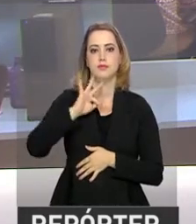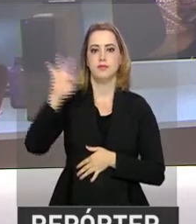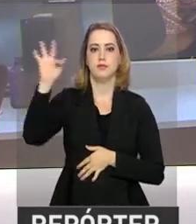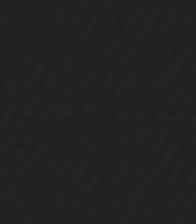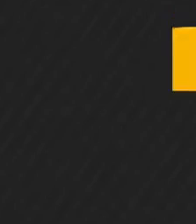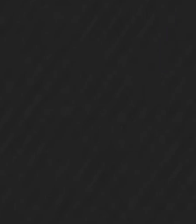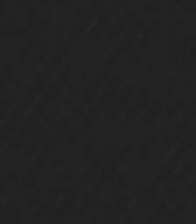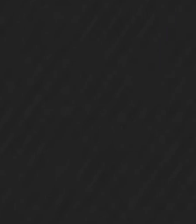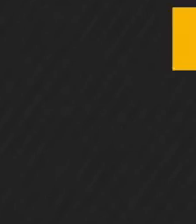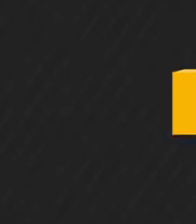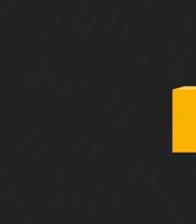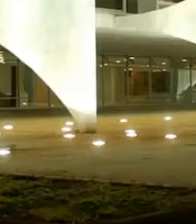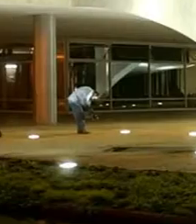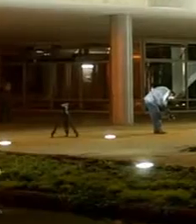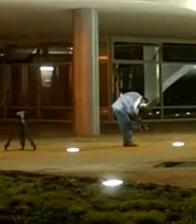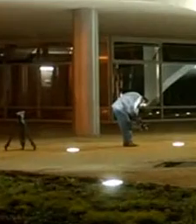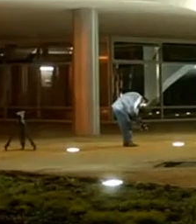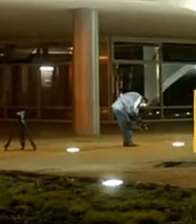federal